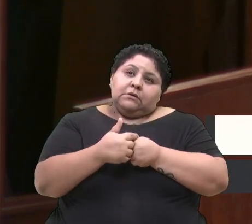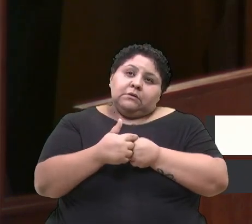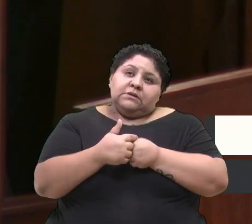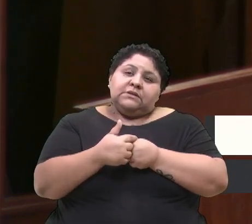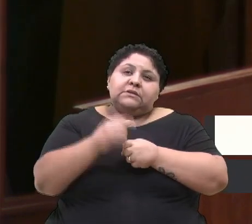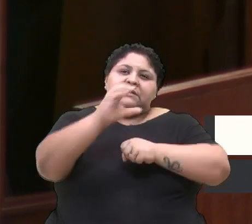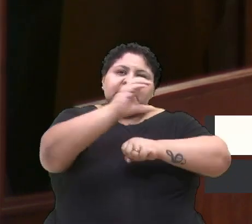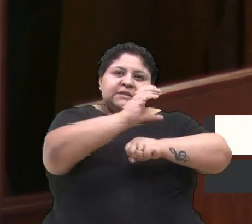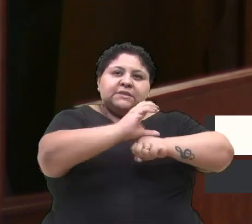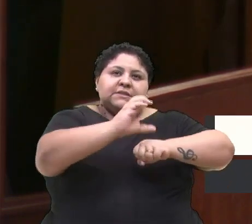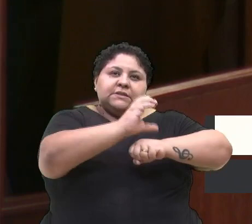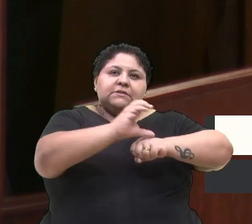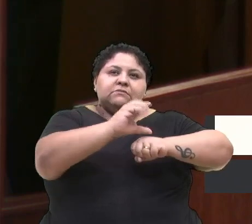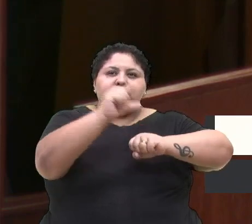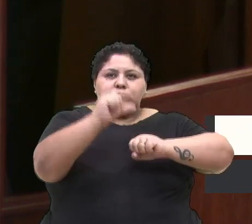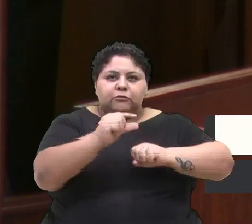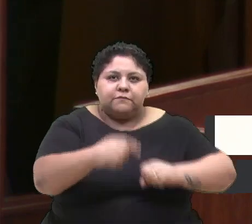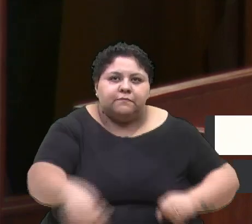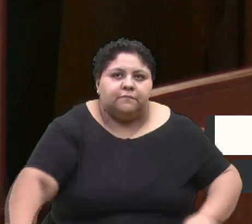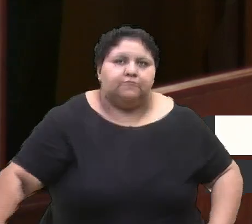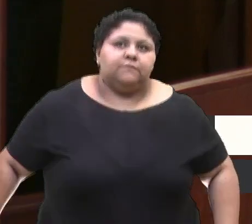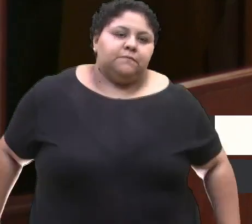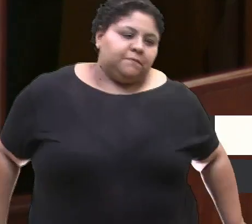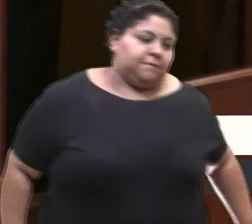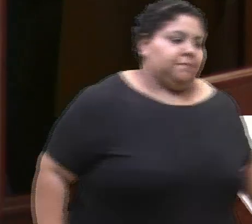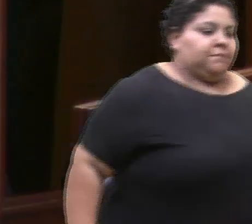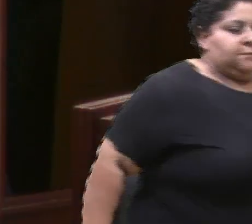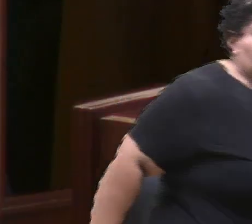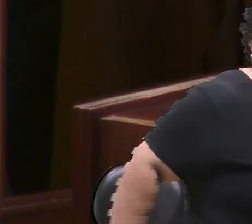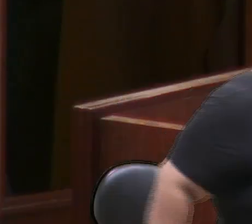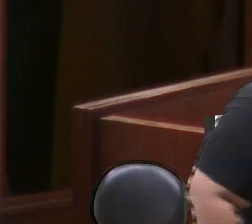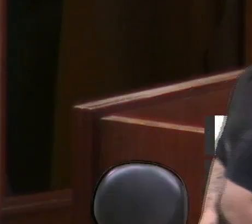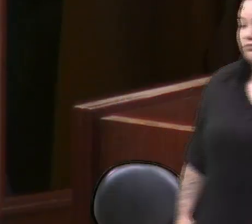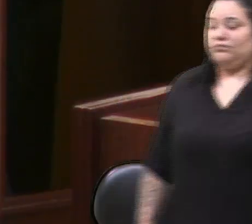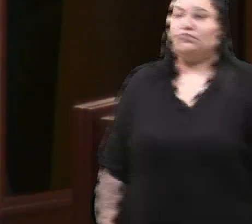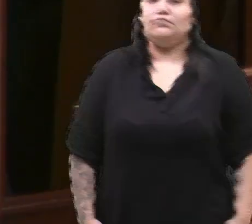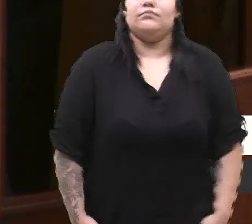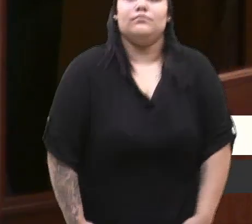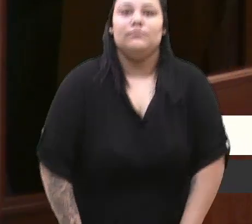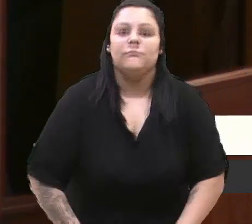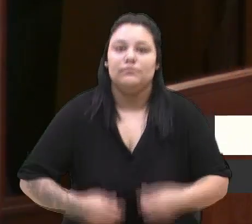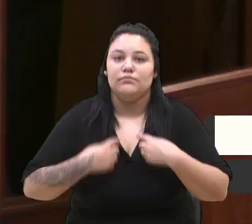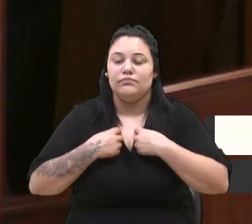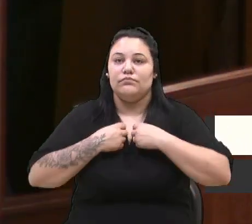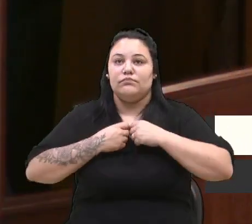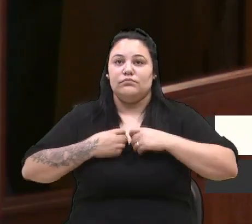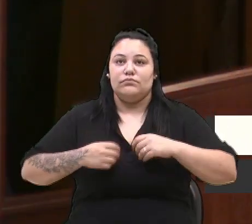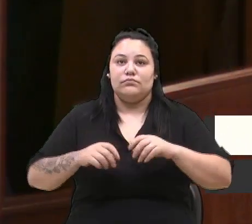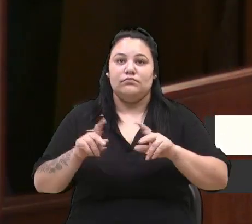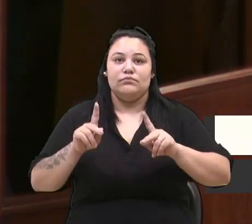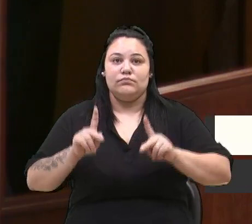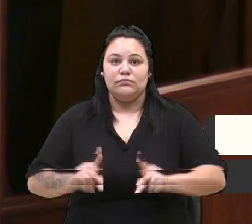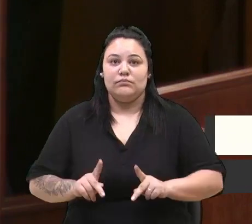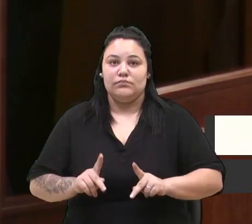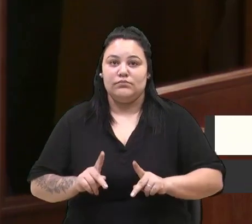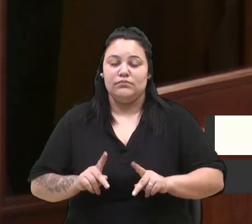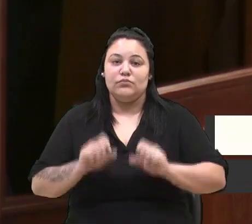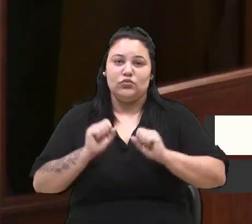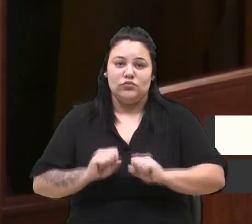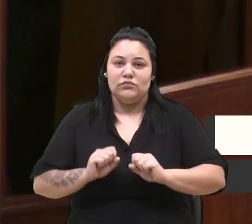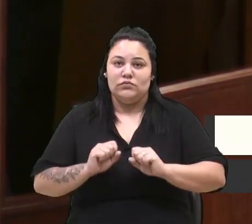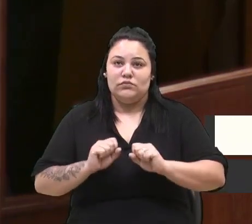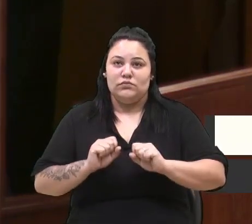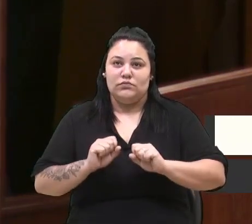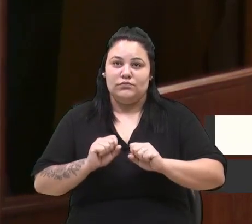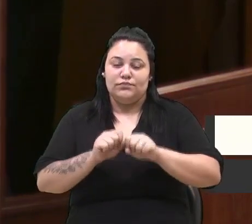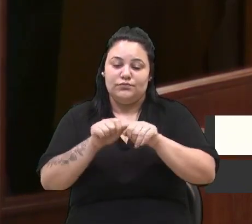cinza. Ele é uma pessoa que eu pude compartilhar com ele alguns momentos no Colégio La